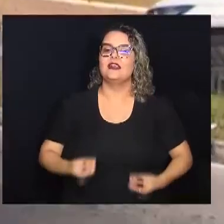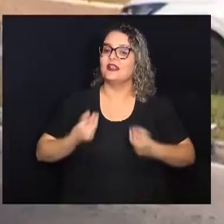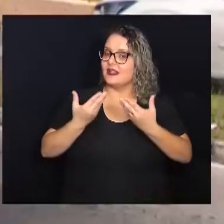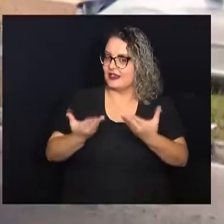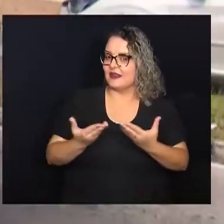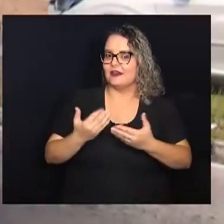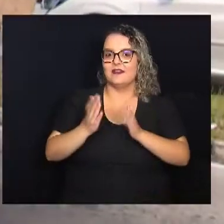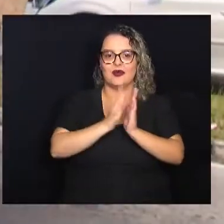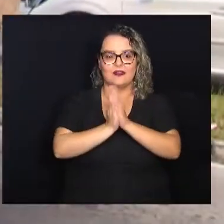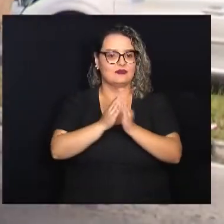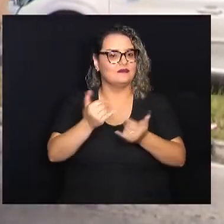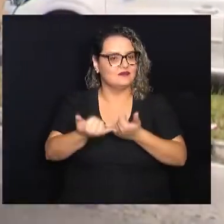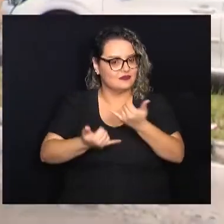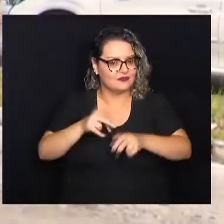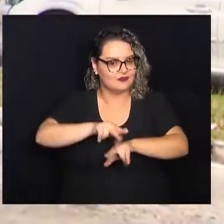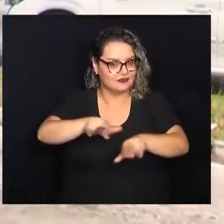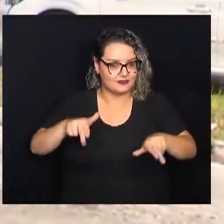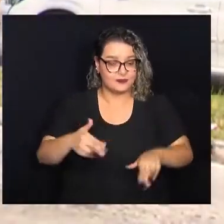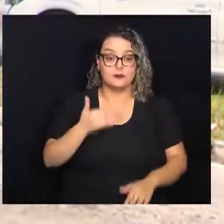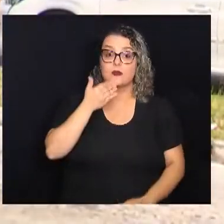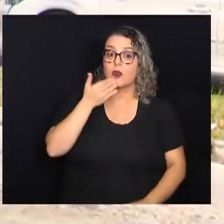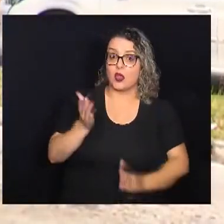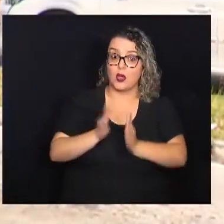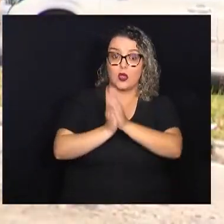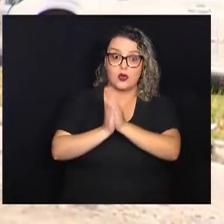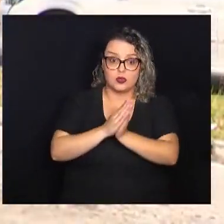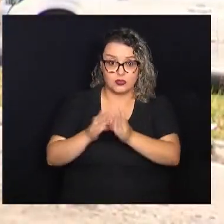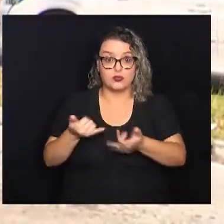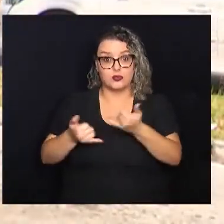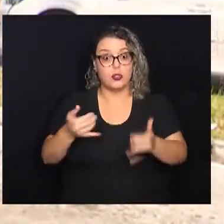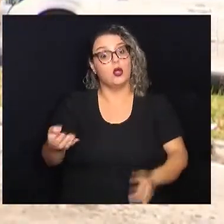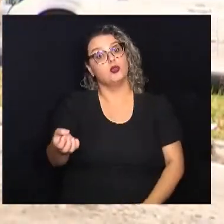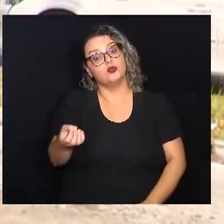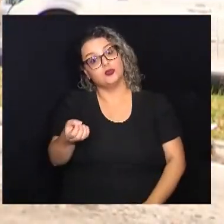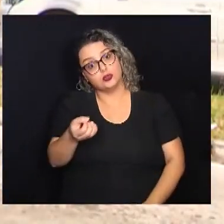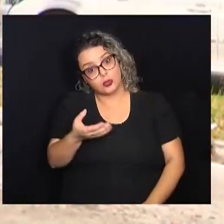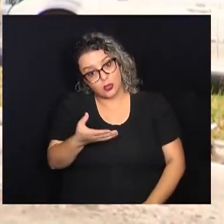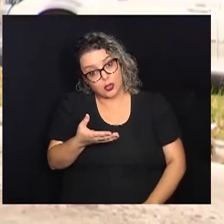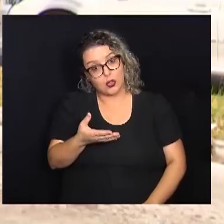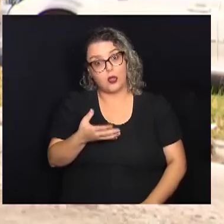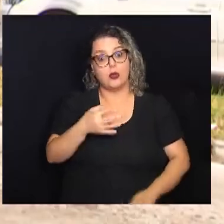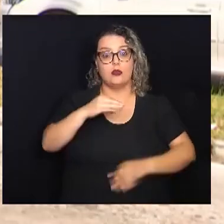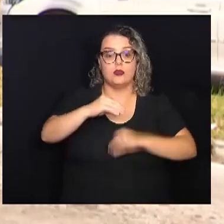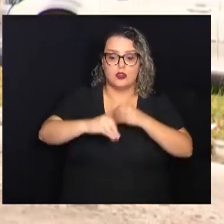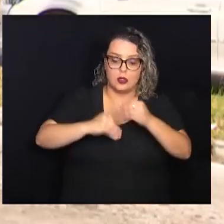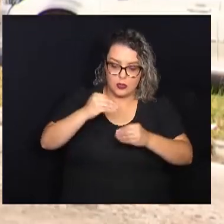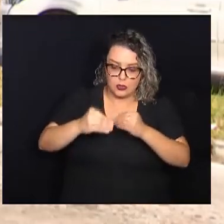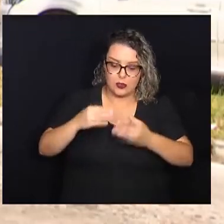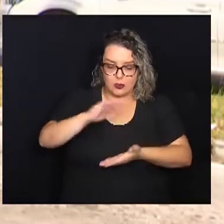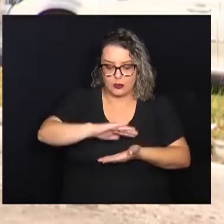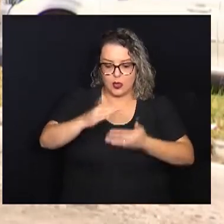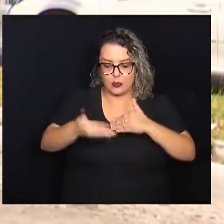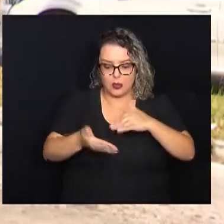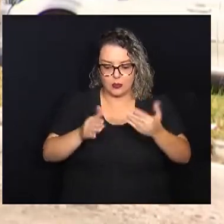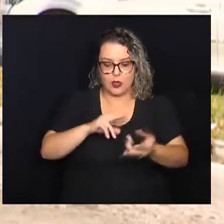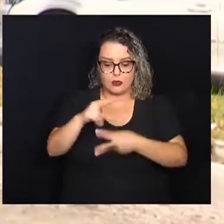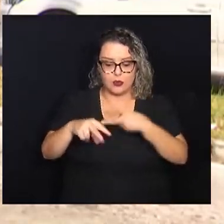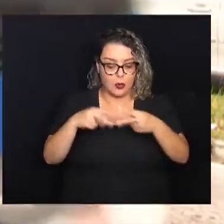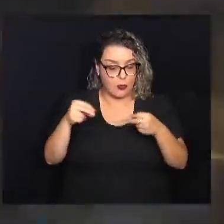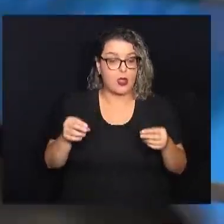340. Nós pedimos que os brinquedos sejam novos, né, venham já embalados e